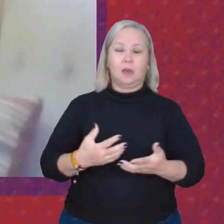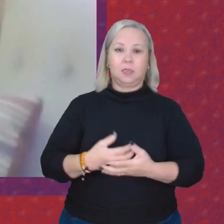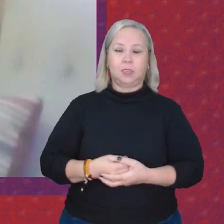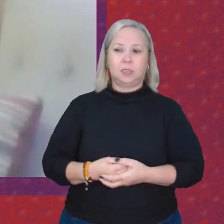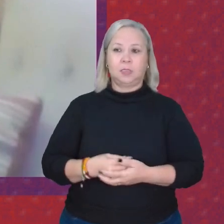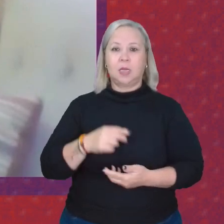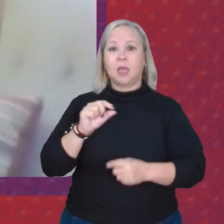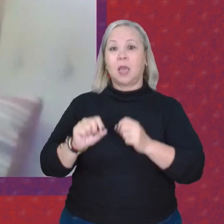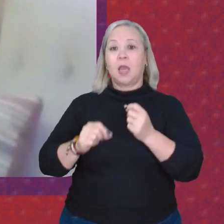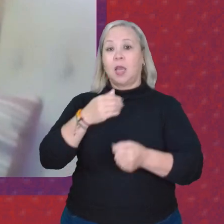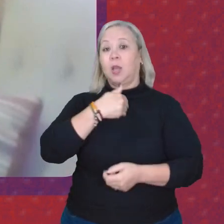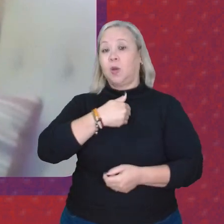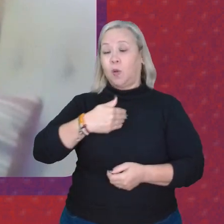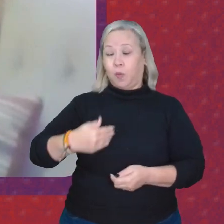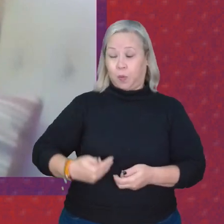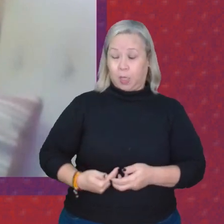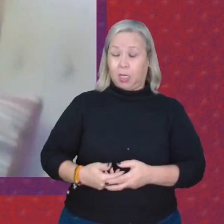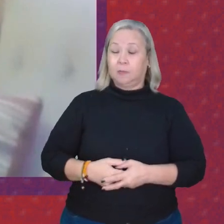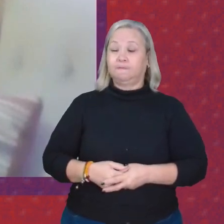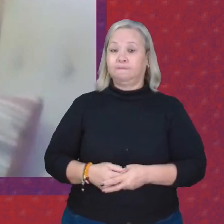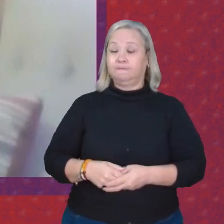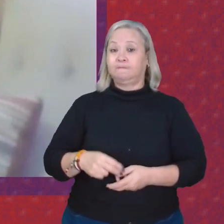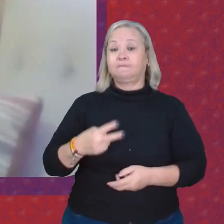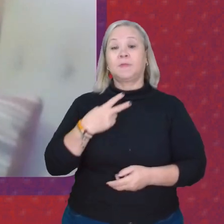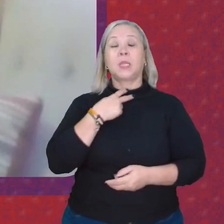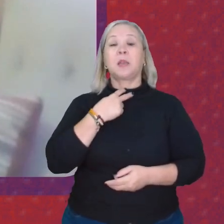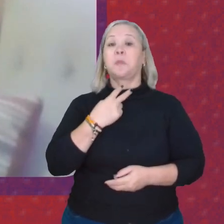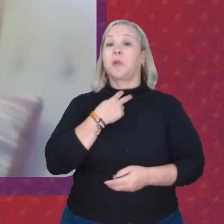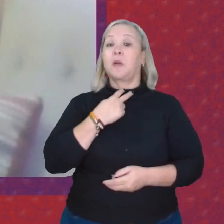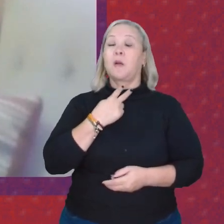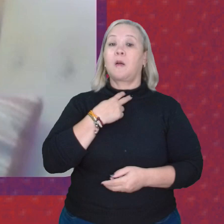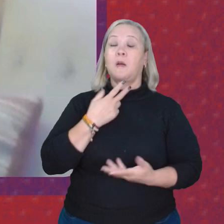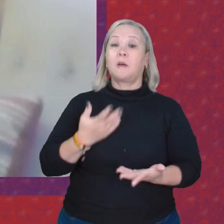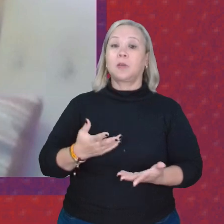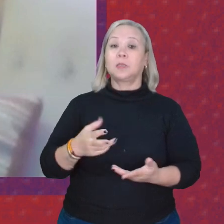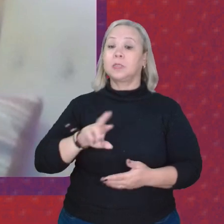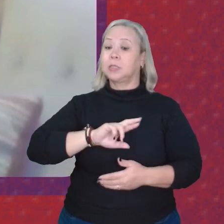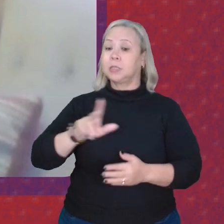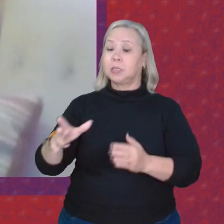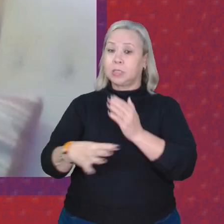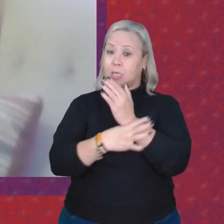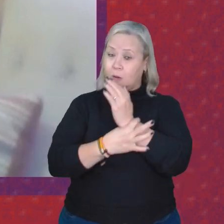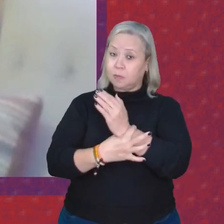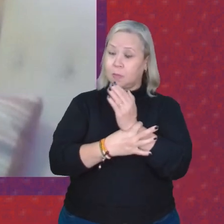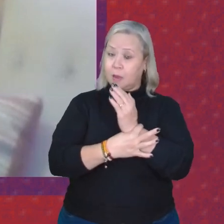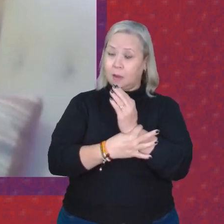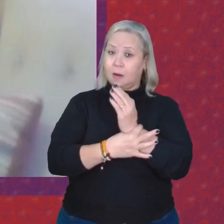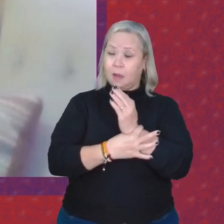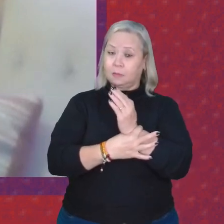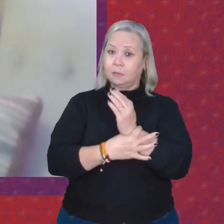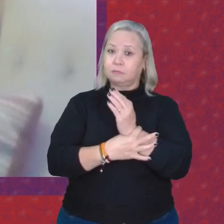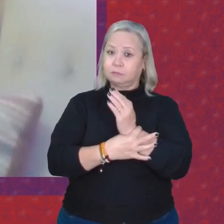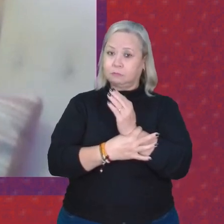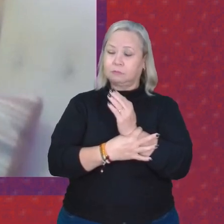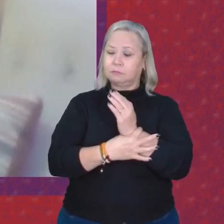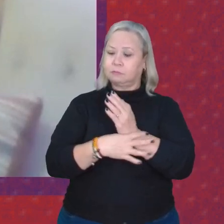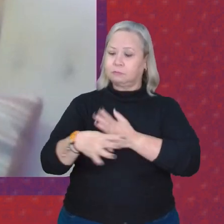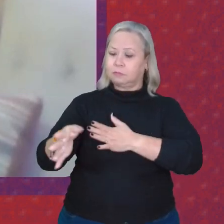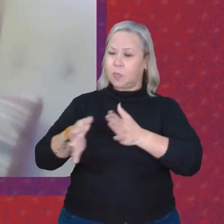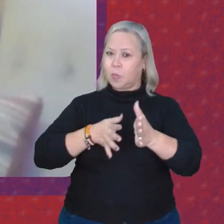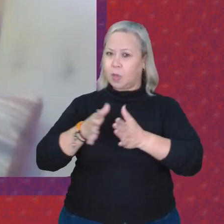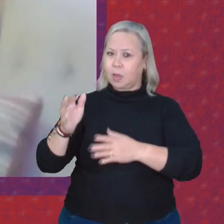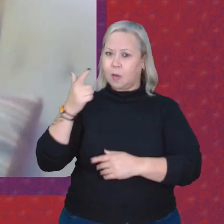o Estado, né, não possa e não garanta, né, o